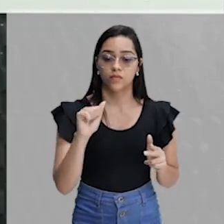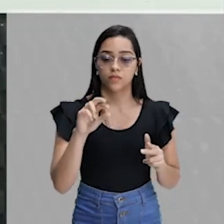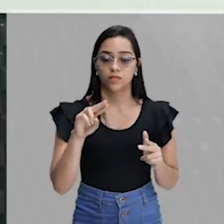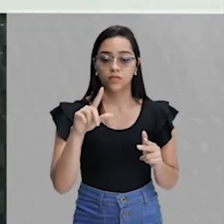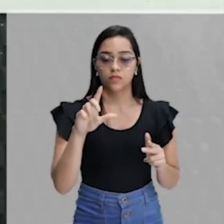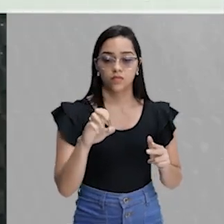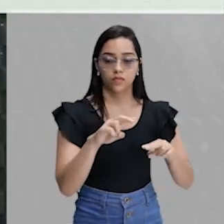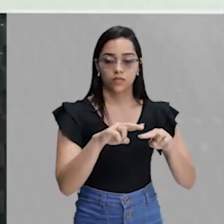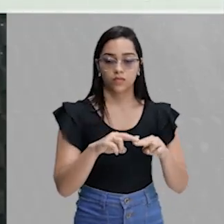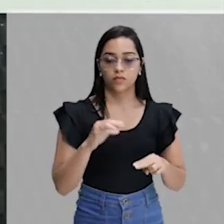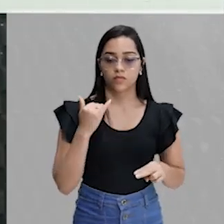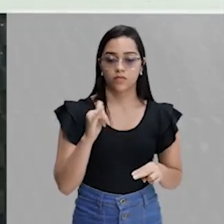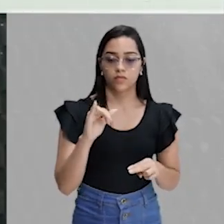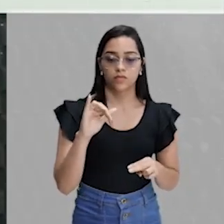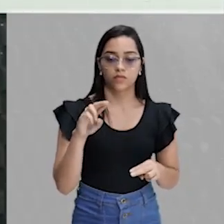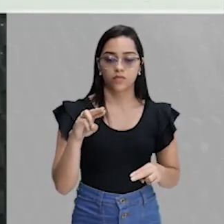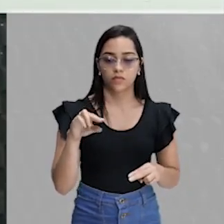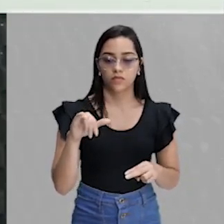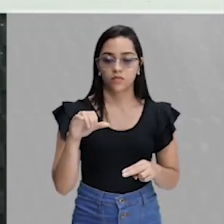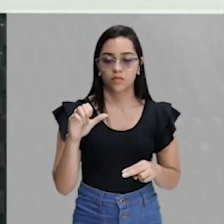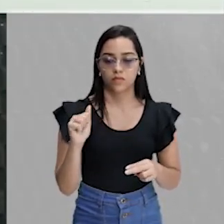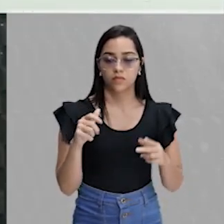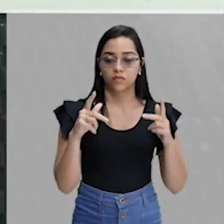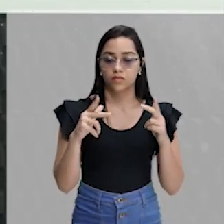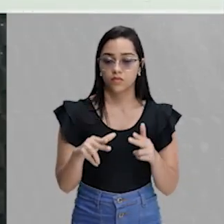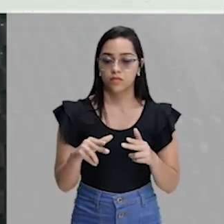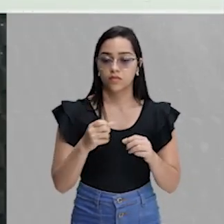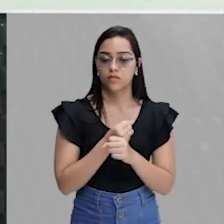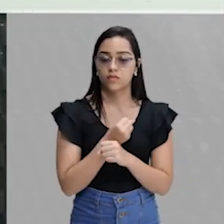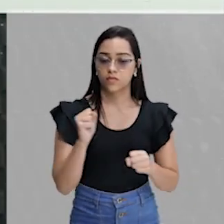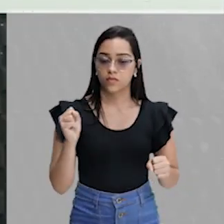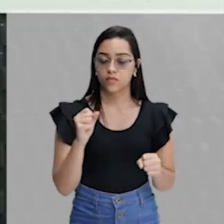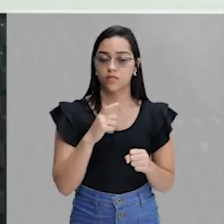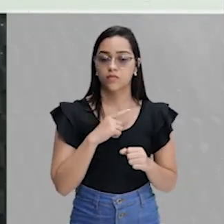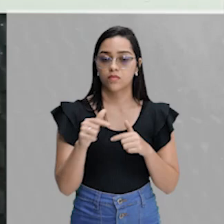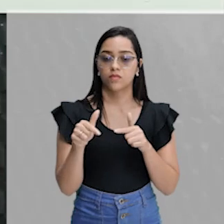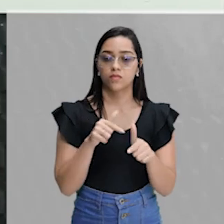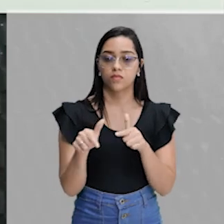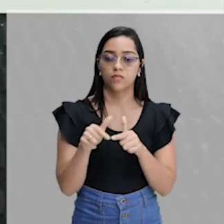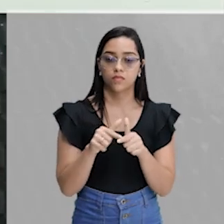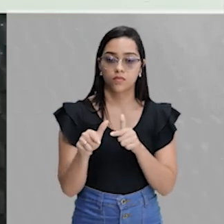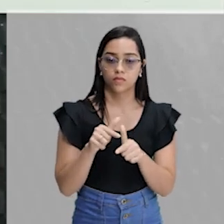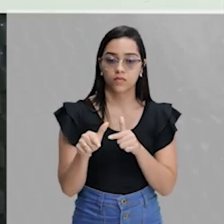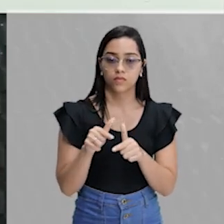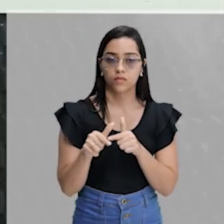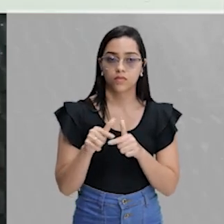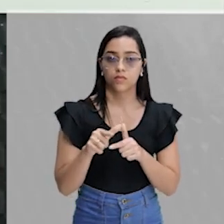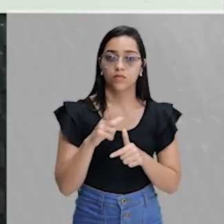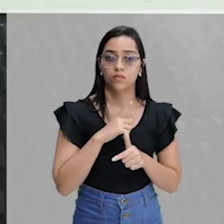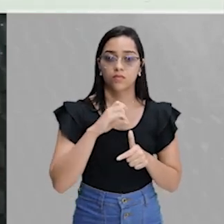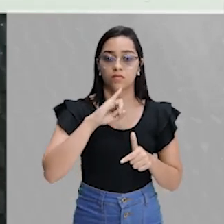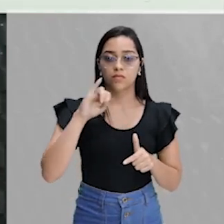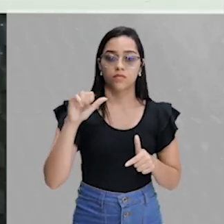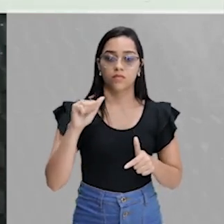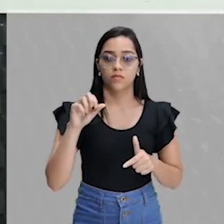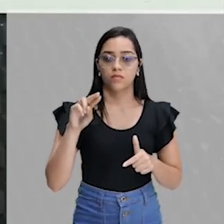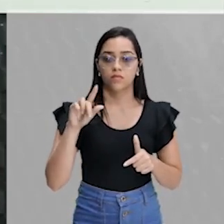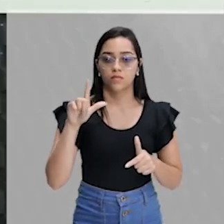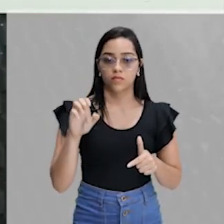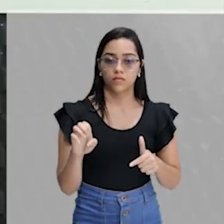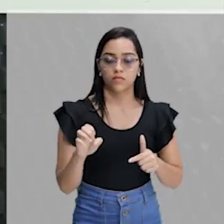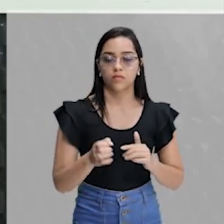Então, por isso, a energia cinética também tem a mesma grandeza aí do trabalho, que é o joule, tá